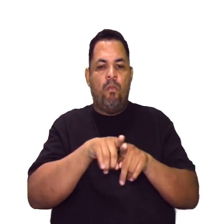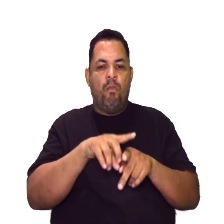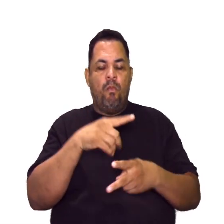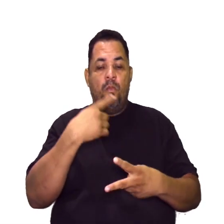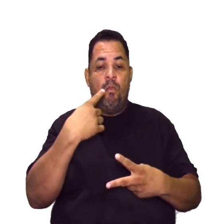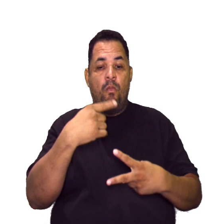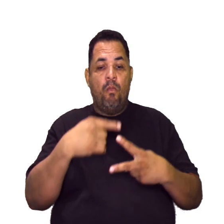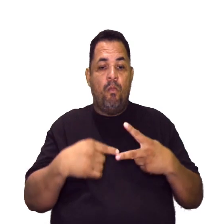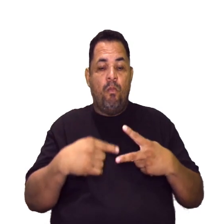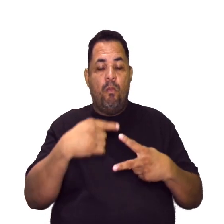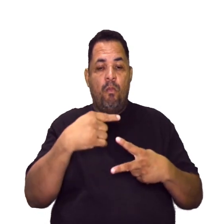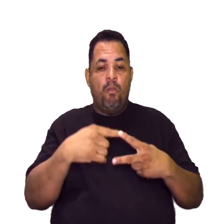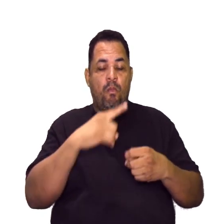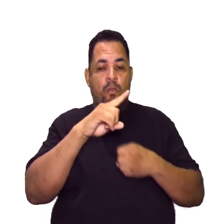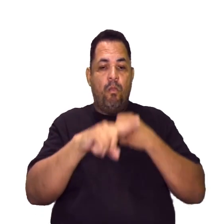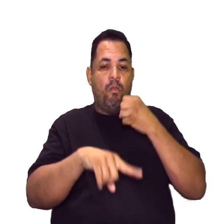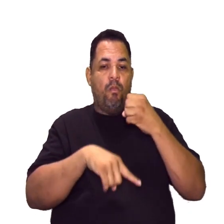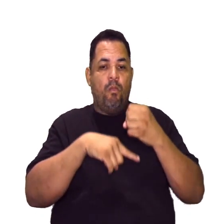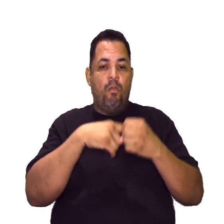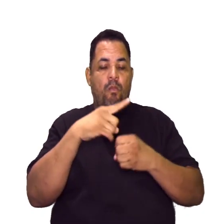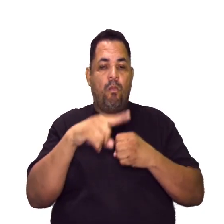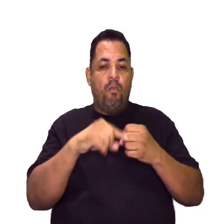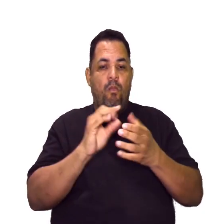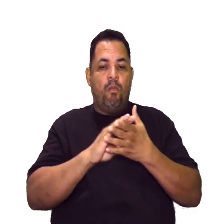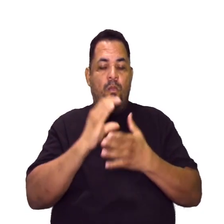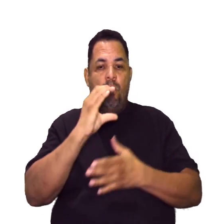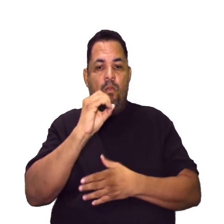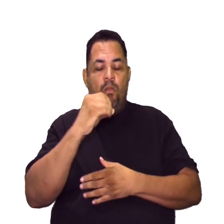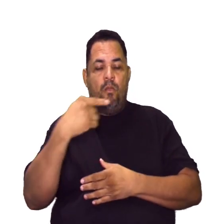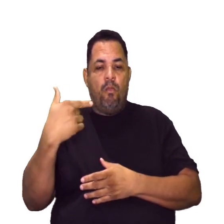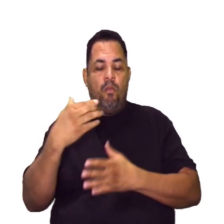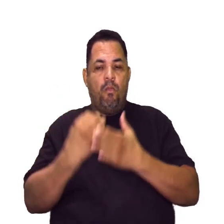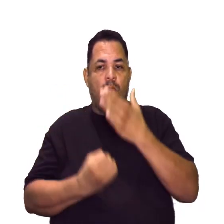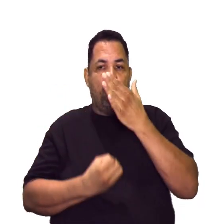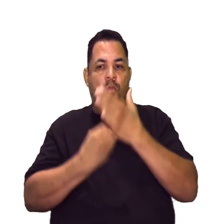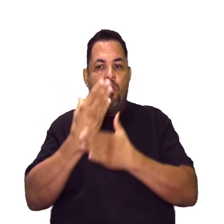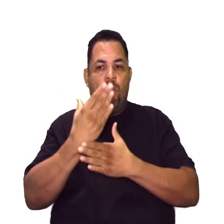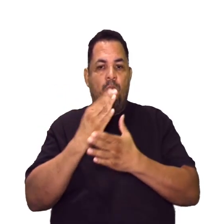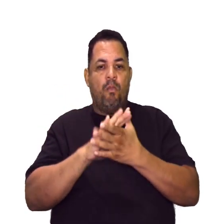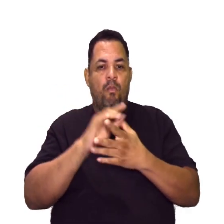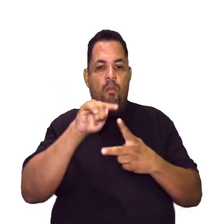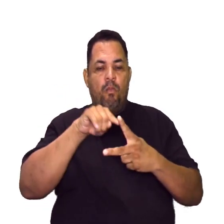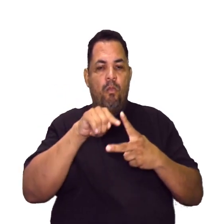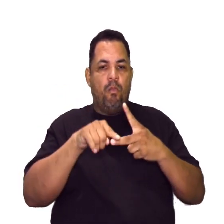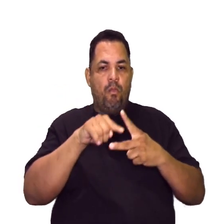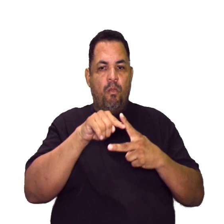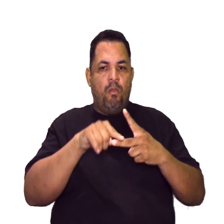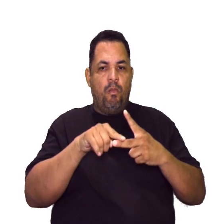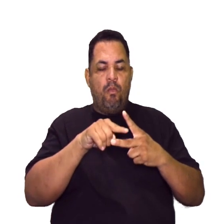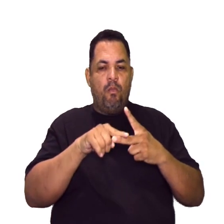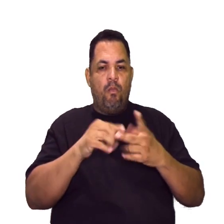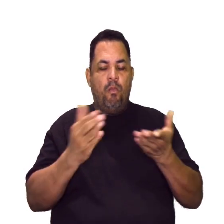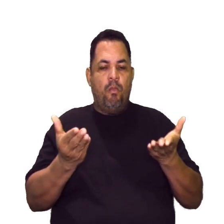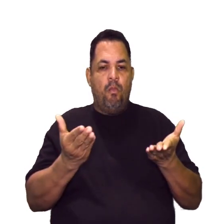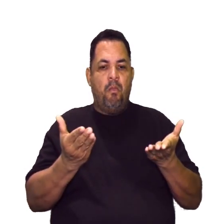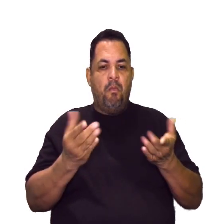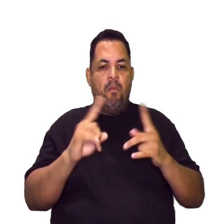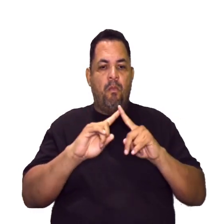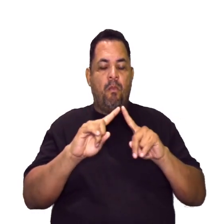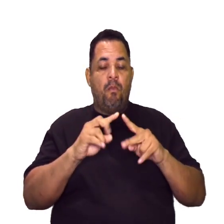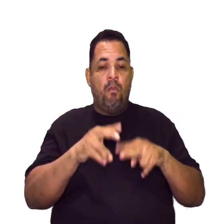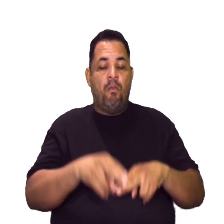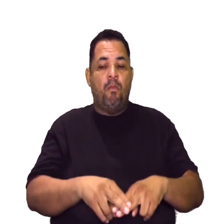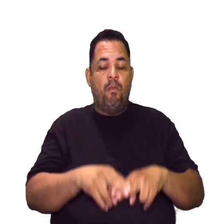2 átomos de oxigênio, eles são direcionados, portanto, formando aqui um ângulo. Lógico que,